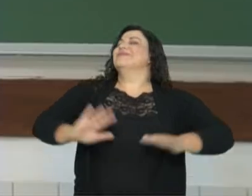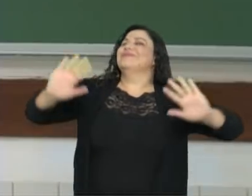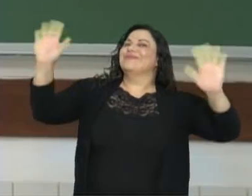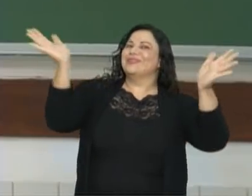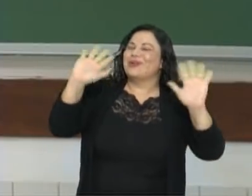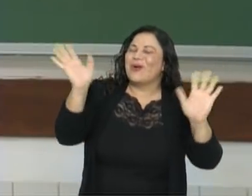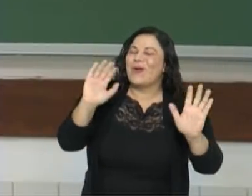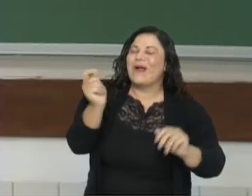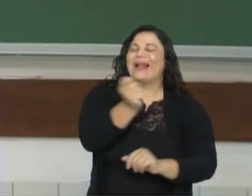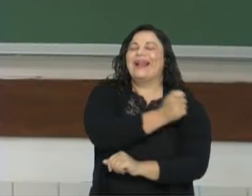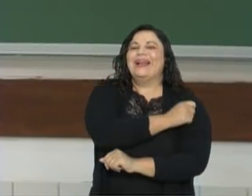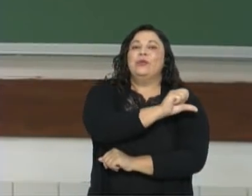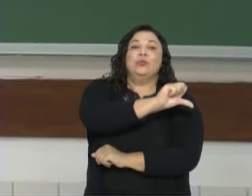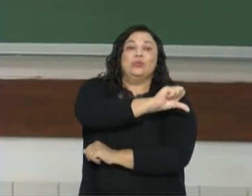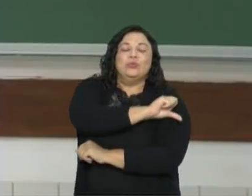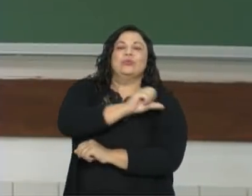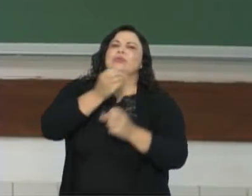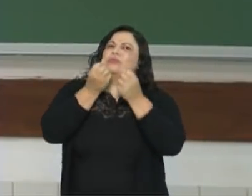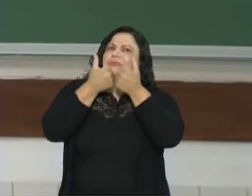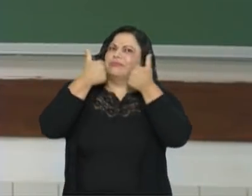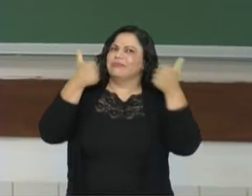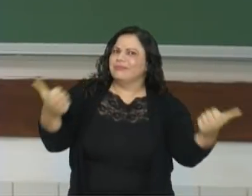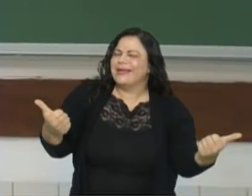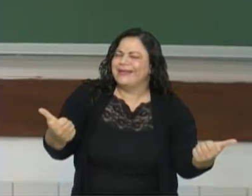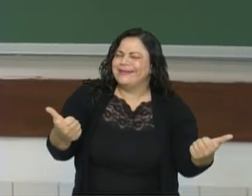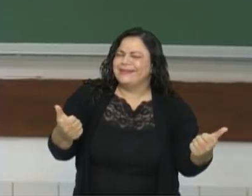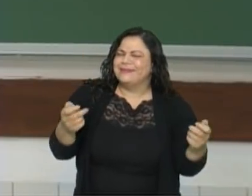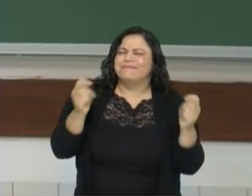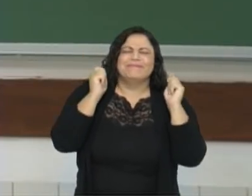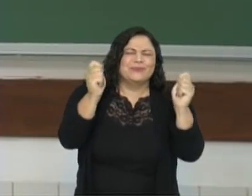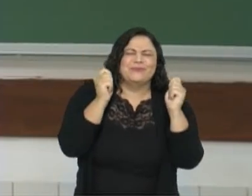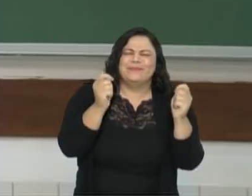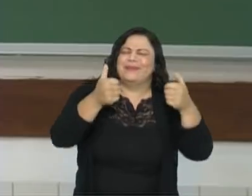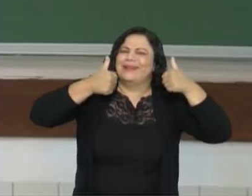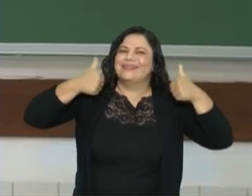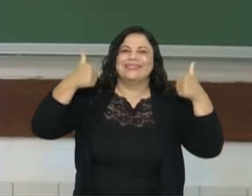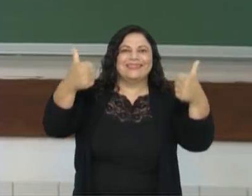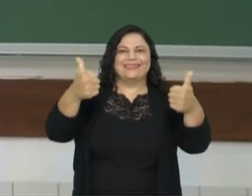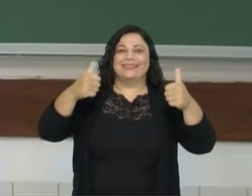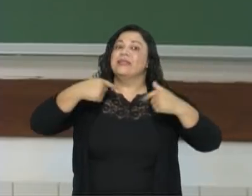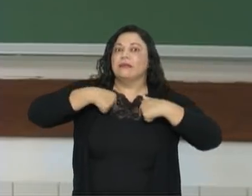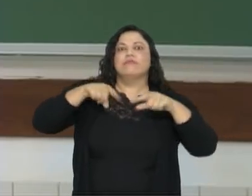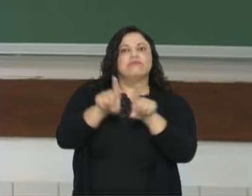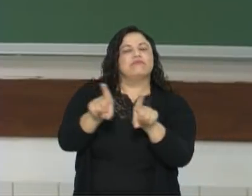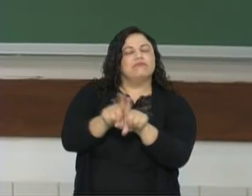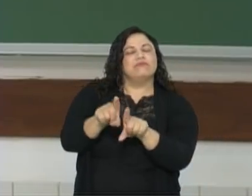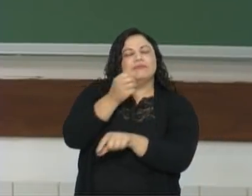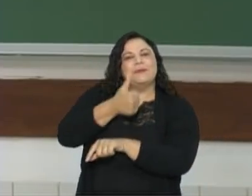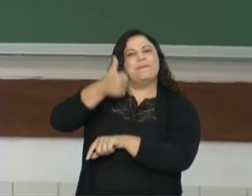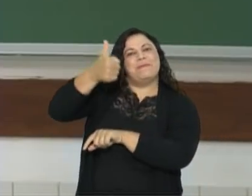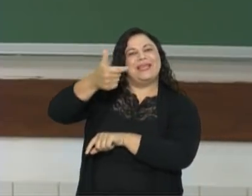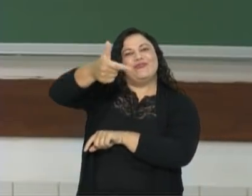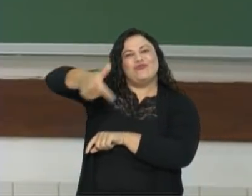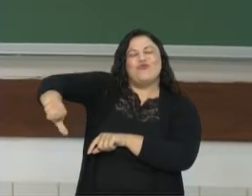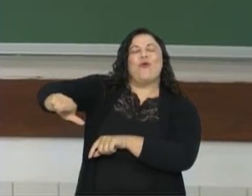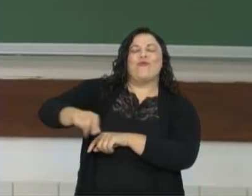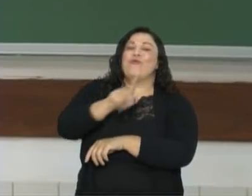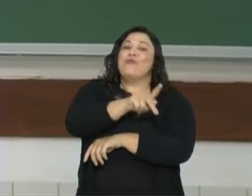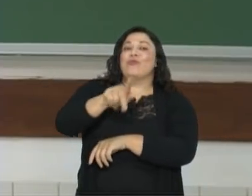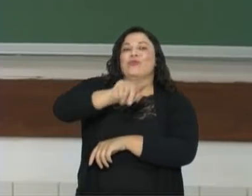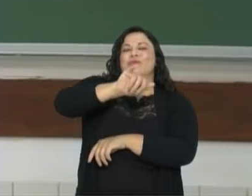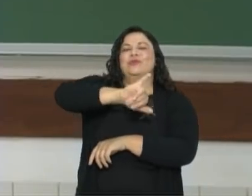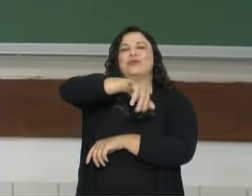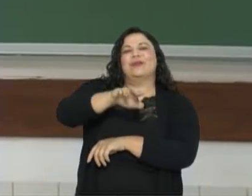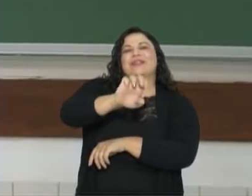Olá, alunos do nono ano. Vocês estão bem? Tomara que sim, eu também estou bem. Mais uma vez aqui, eu, professor